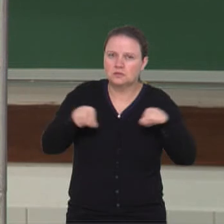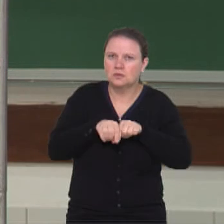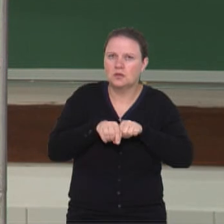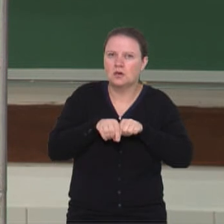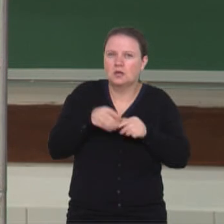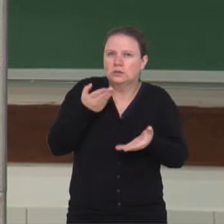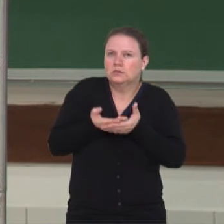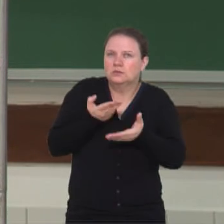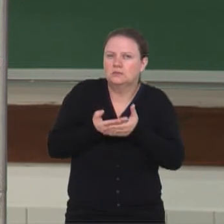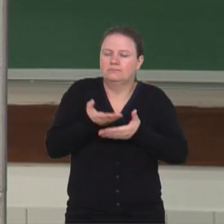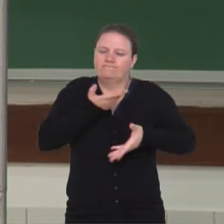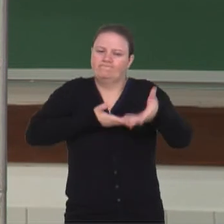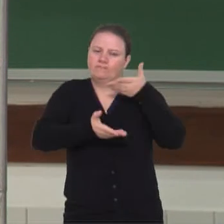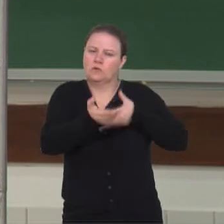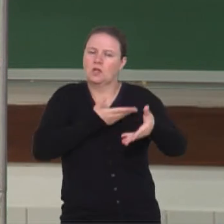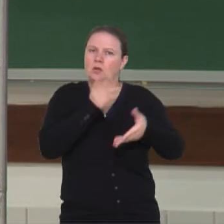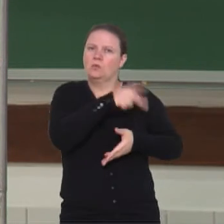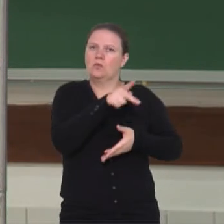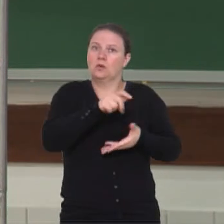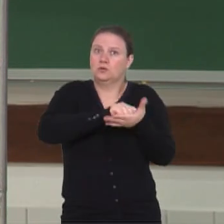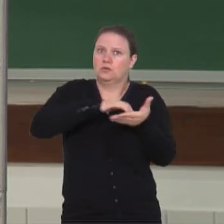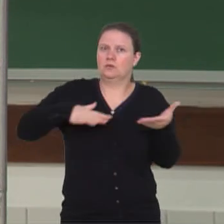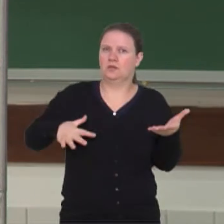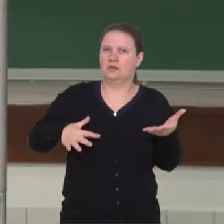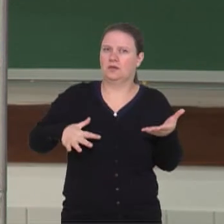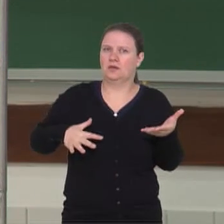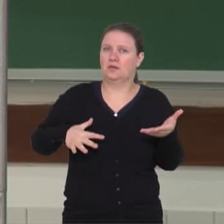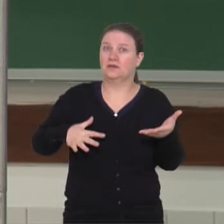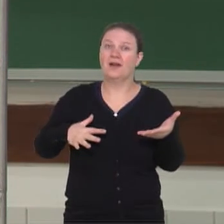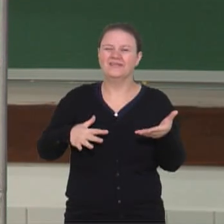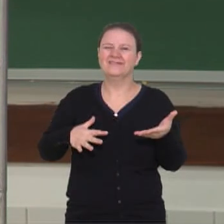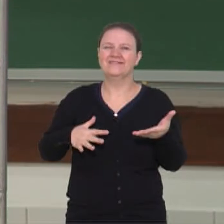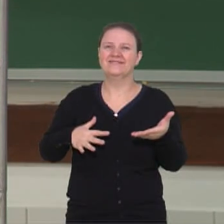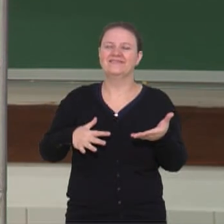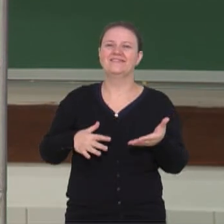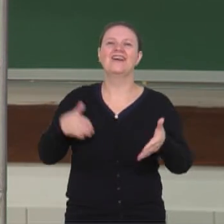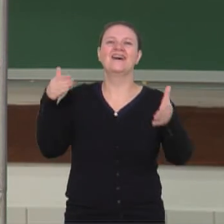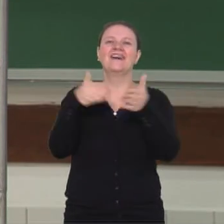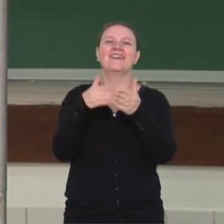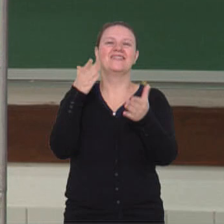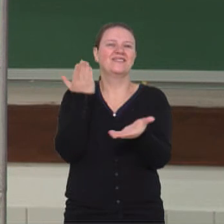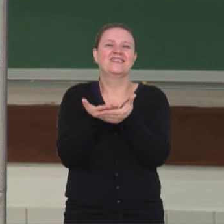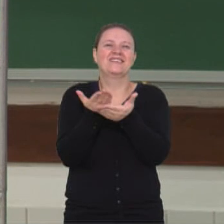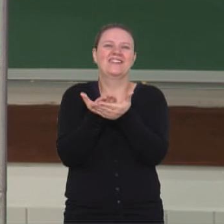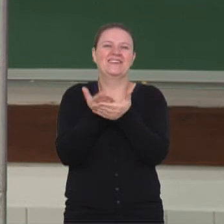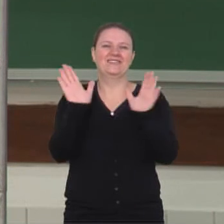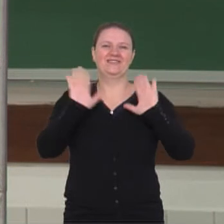interaja com o professor, resolva as atividades. Fim do trimestre está chegando. Até mais!